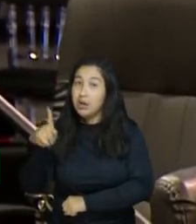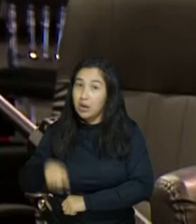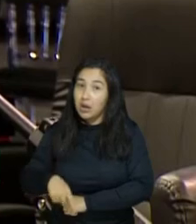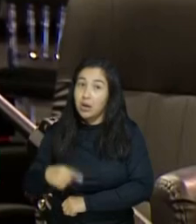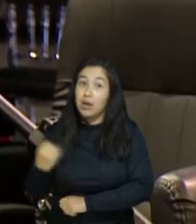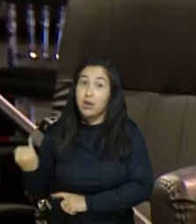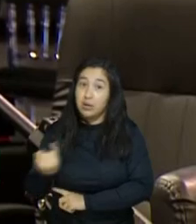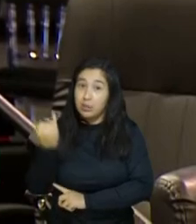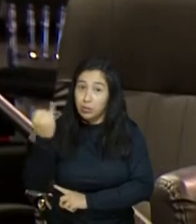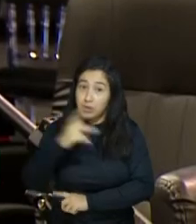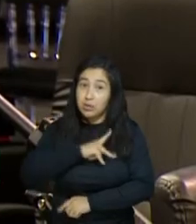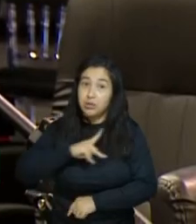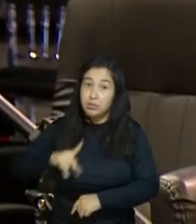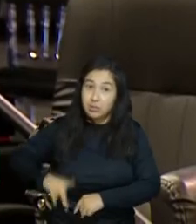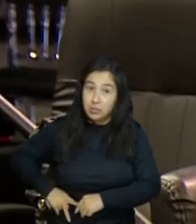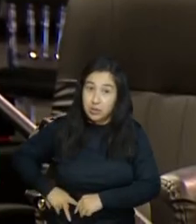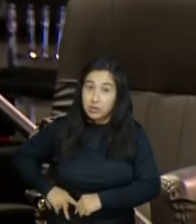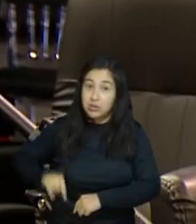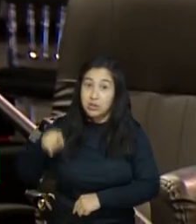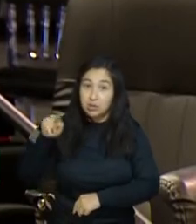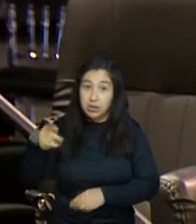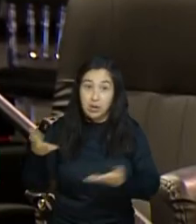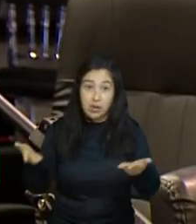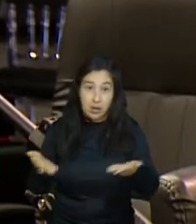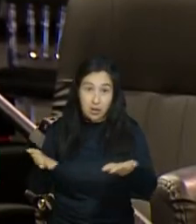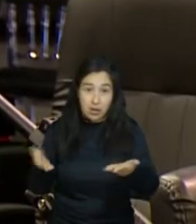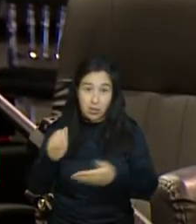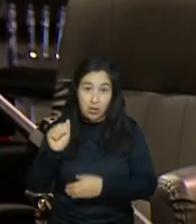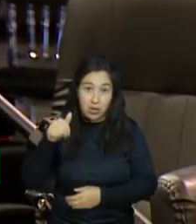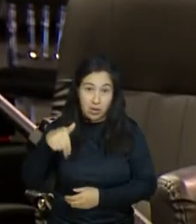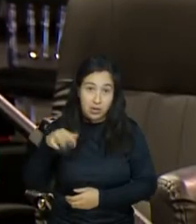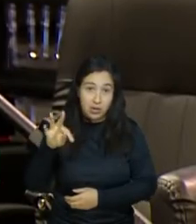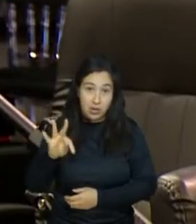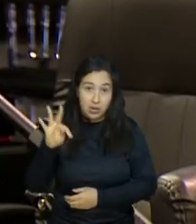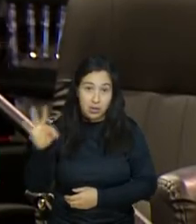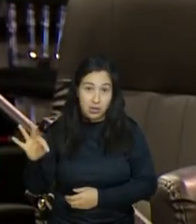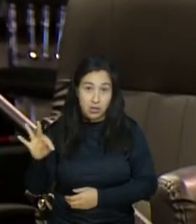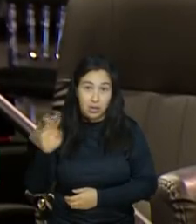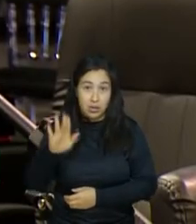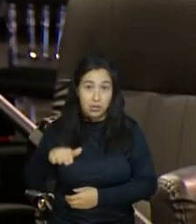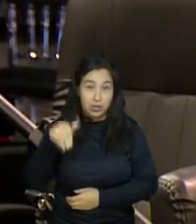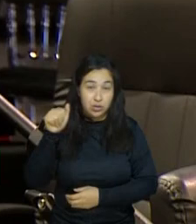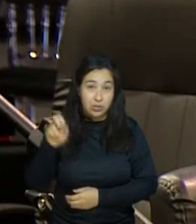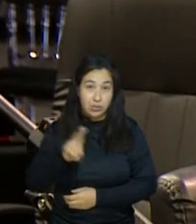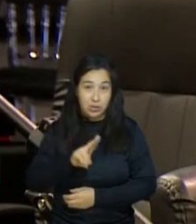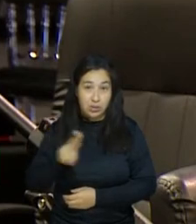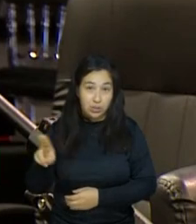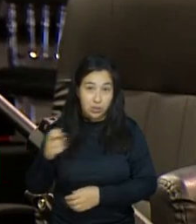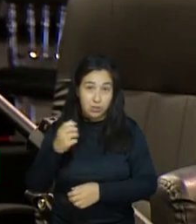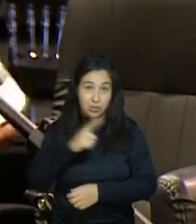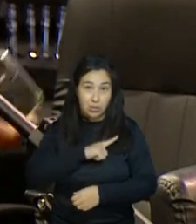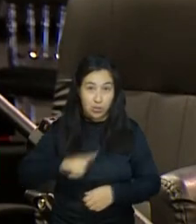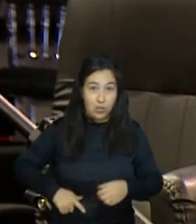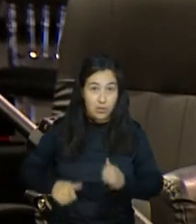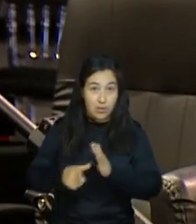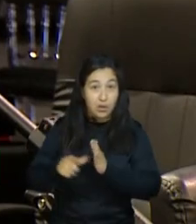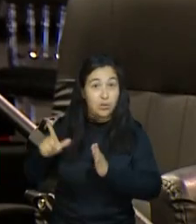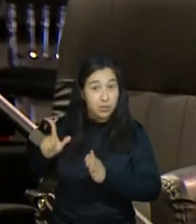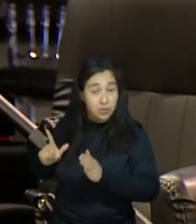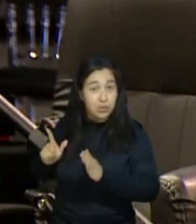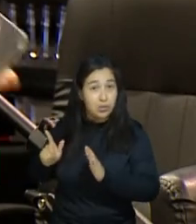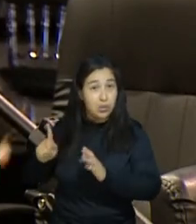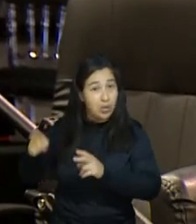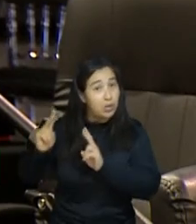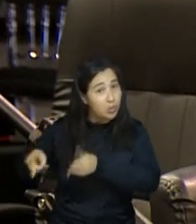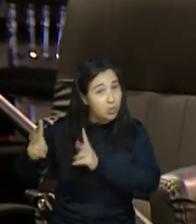o presidente que está atualmente na NTT, nomeado ainda no governo anterior, então é importante que a